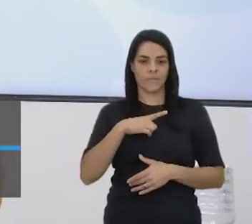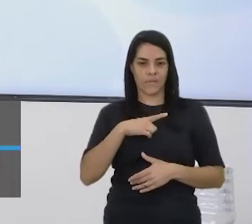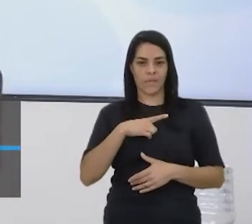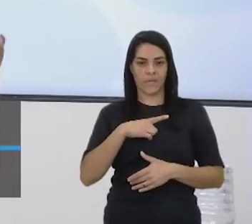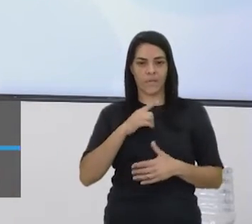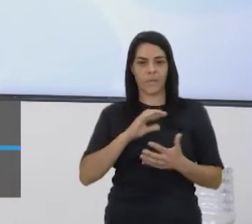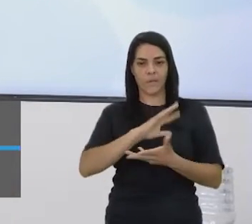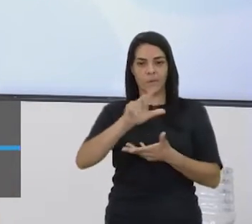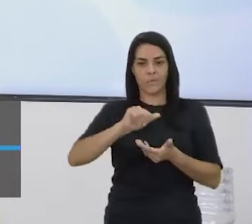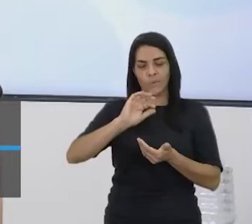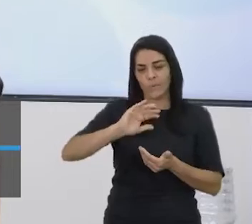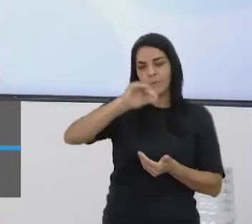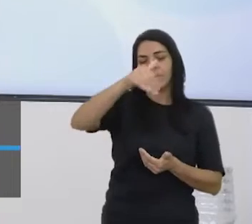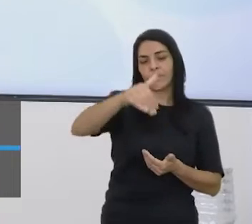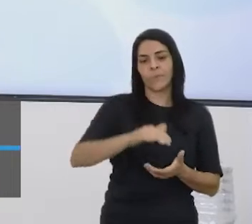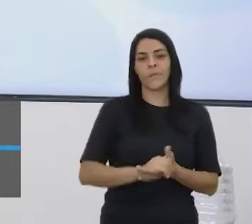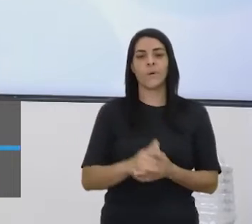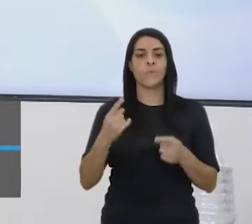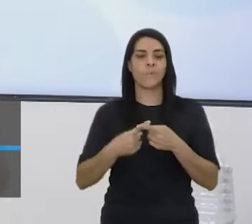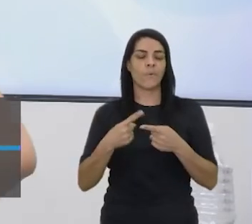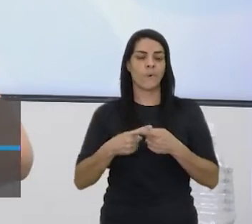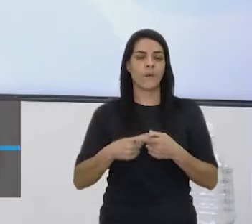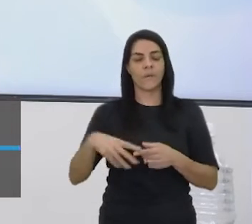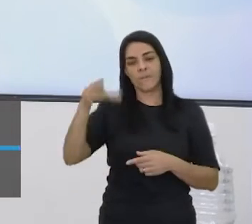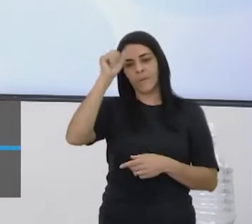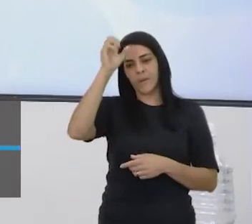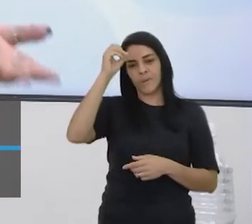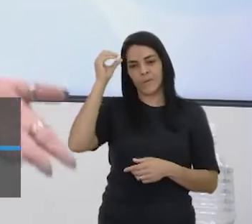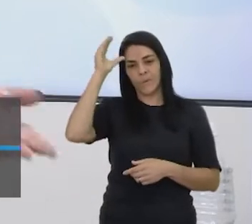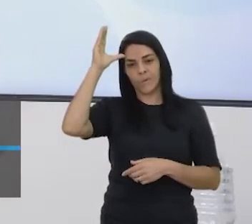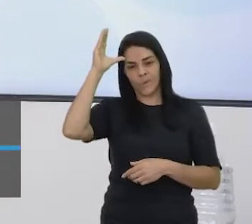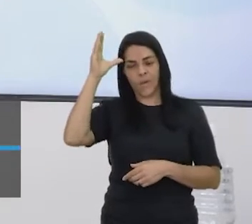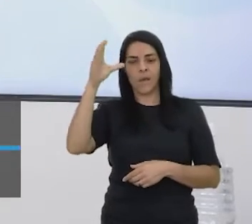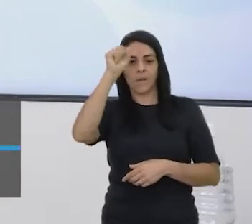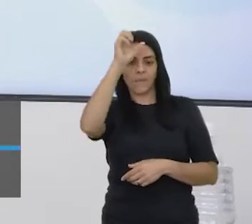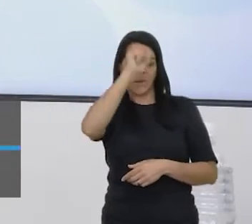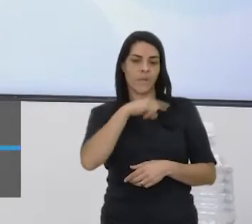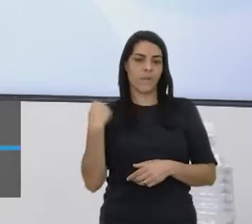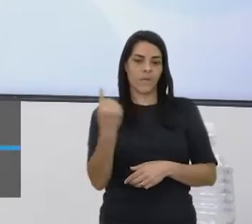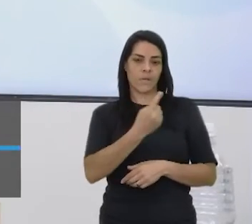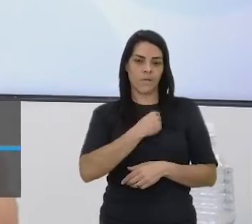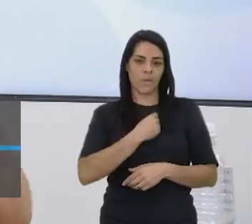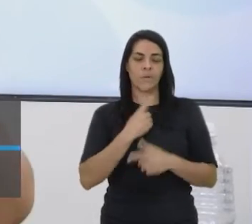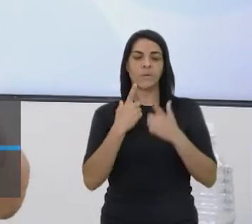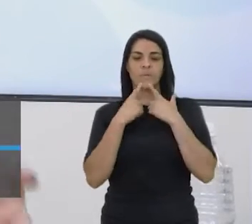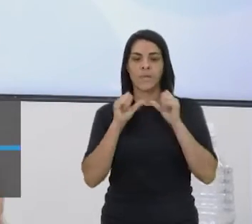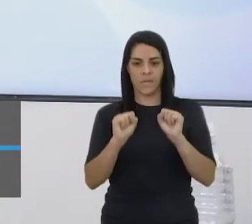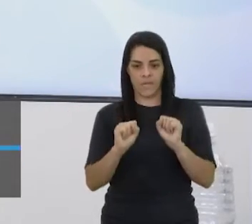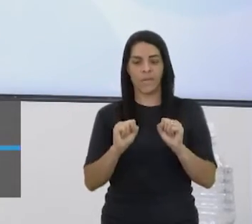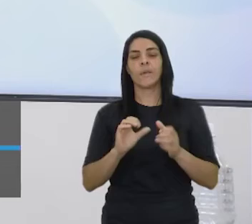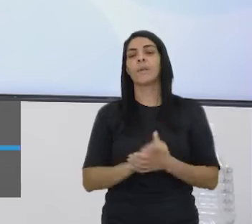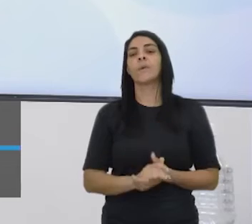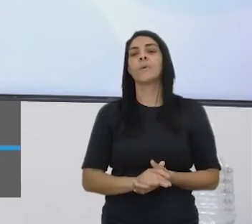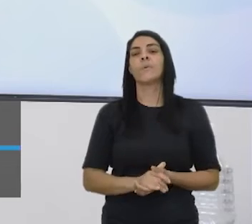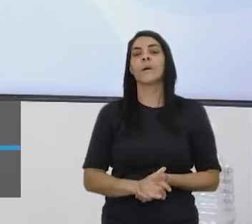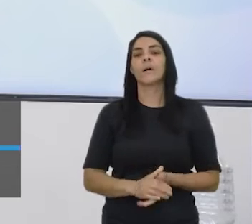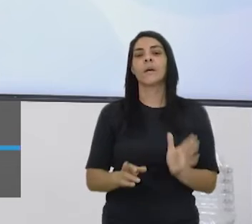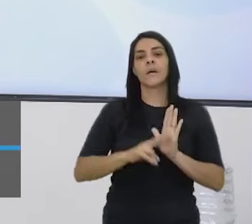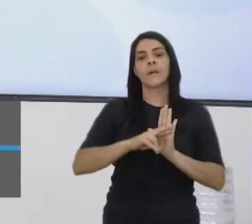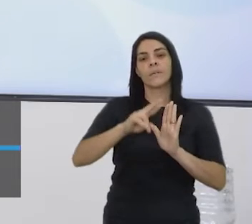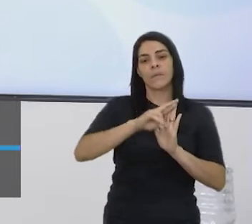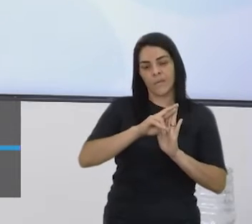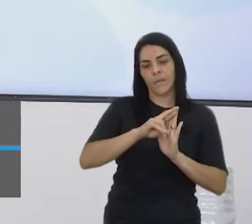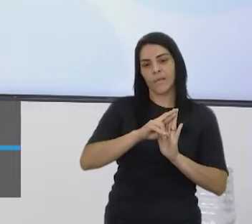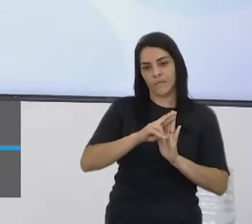porque por ela que a gente vai aprender a cultura é por ela que a gente vai aprender a nossa língua as nossas regras os costumes né então